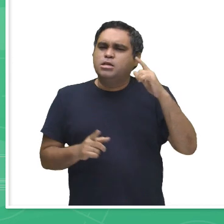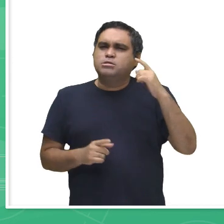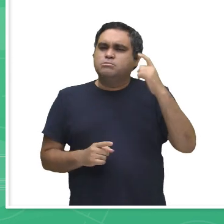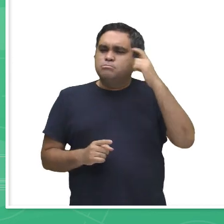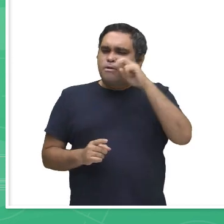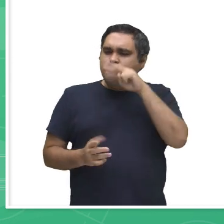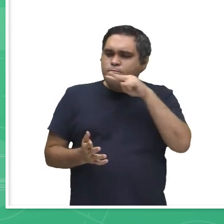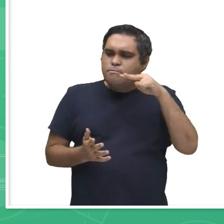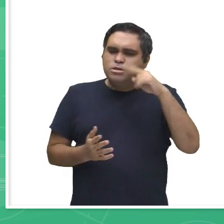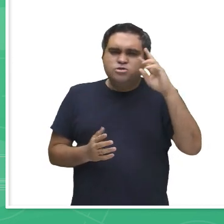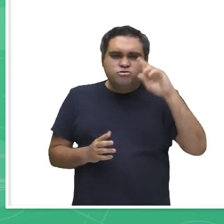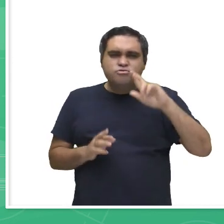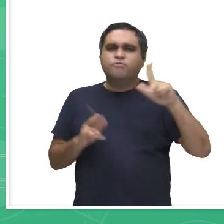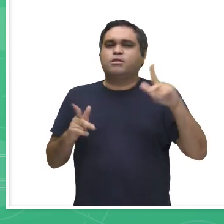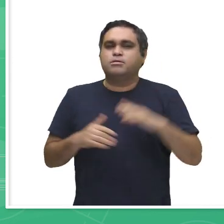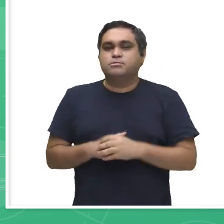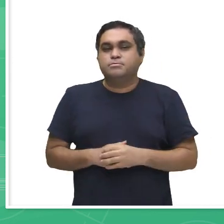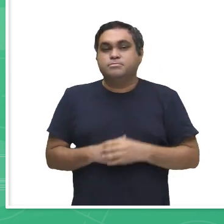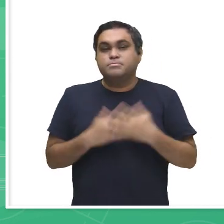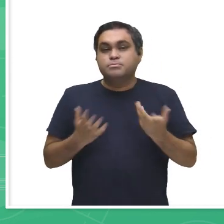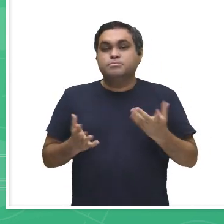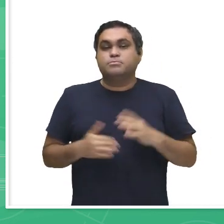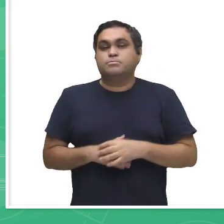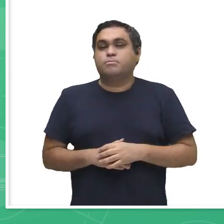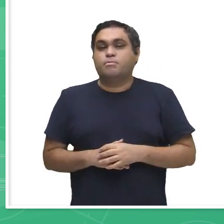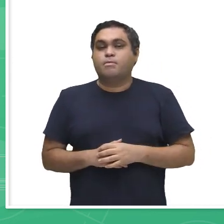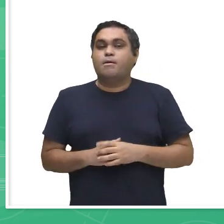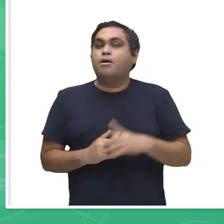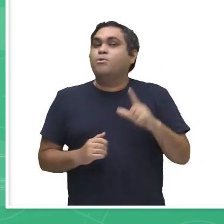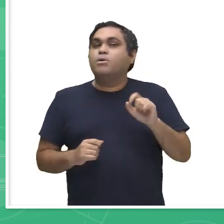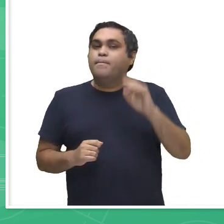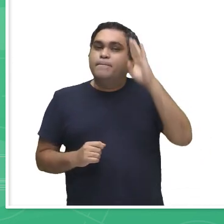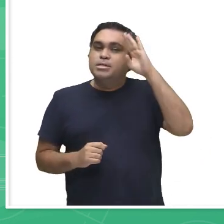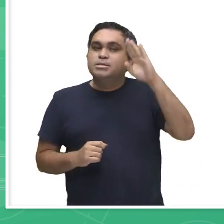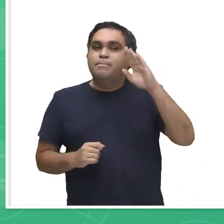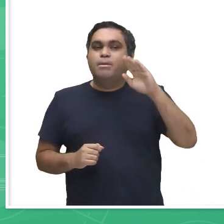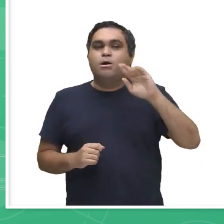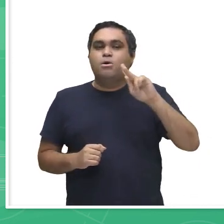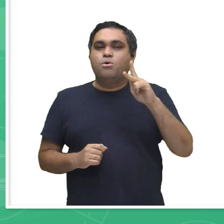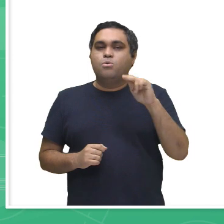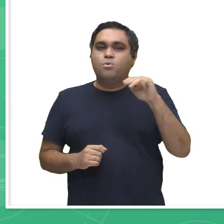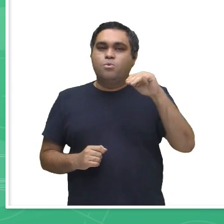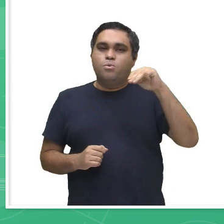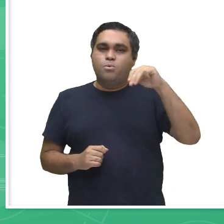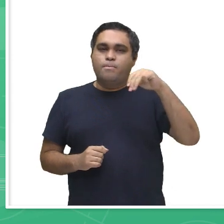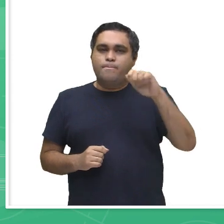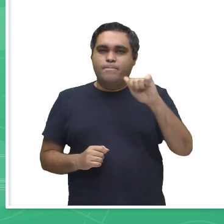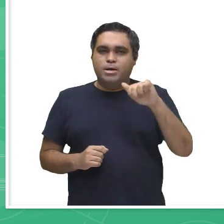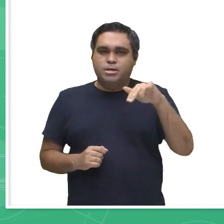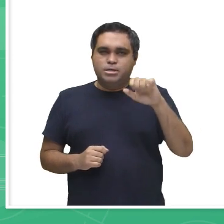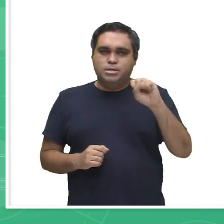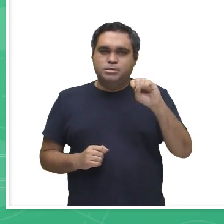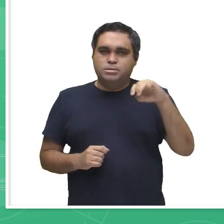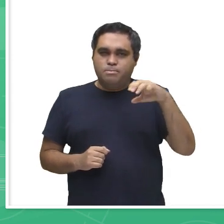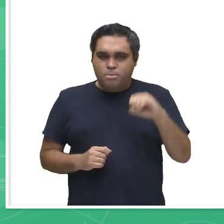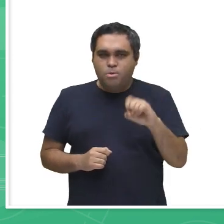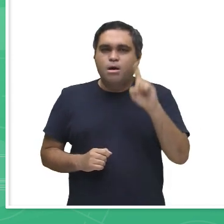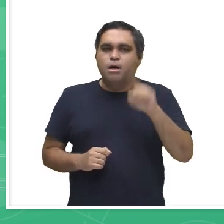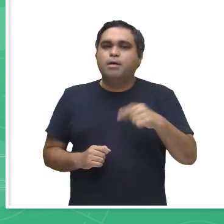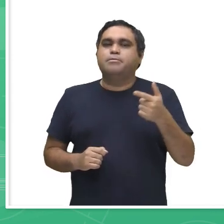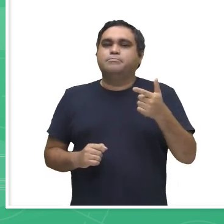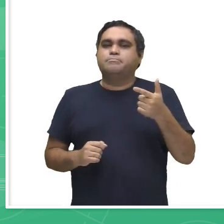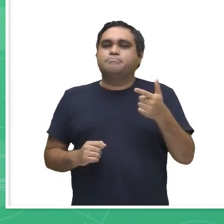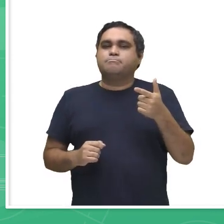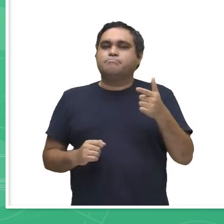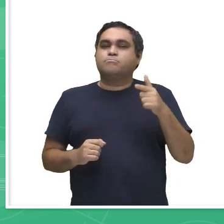históricos aí, diretor? O que aparece aí para nós? Humanismo, muito bem. O humanismo renascentista do século